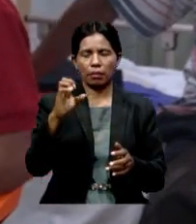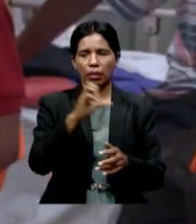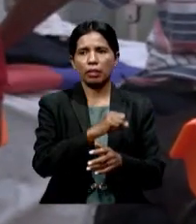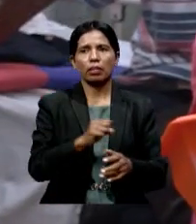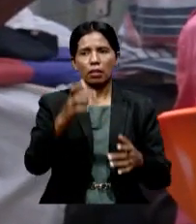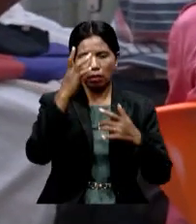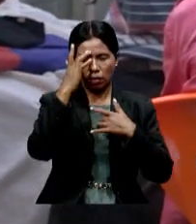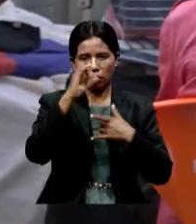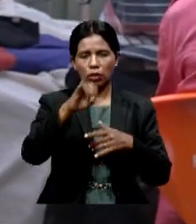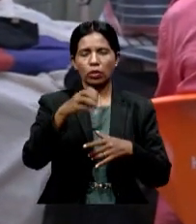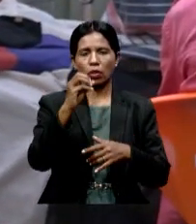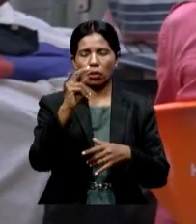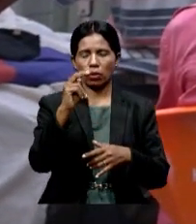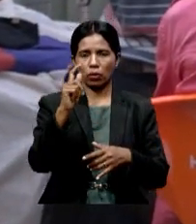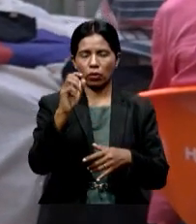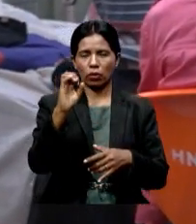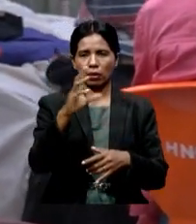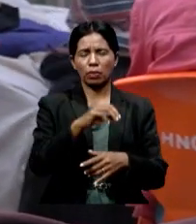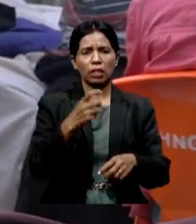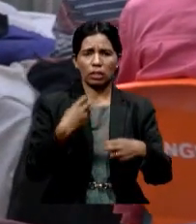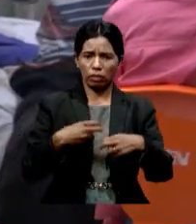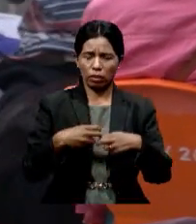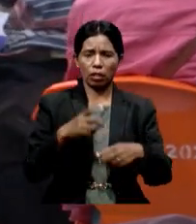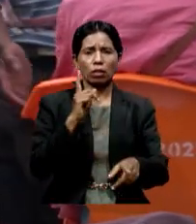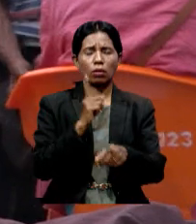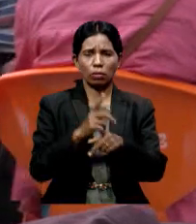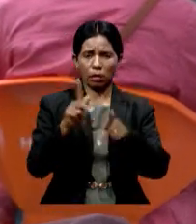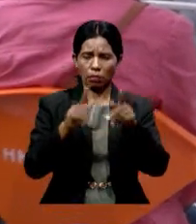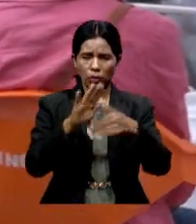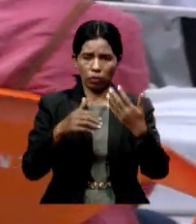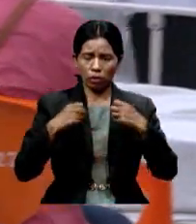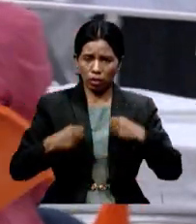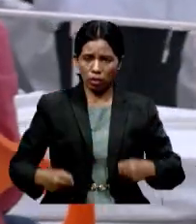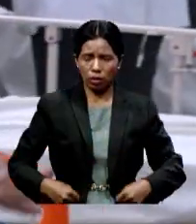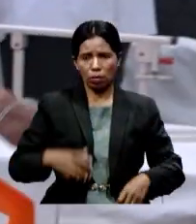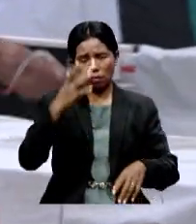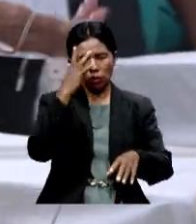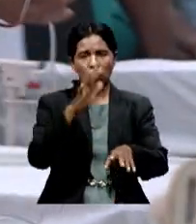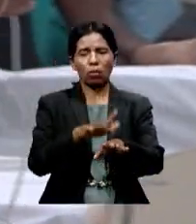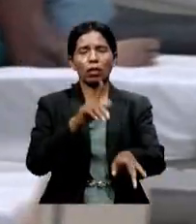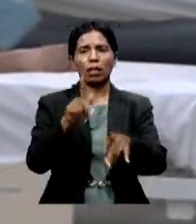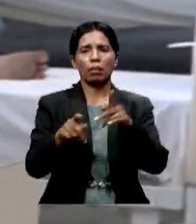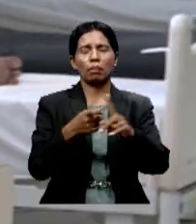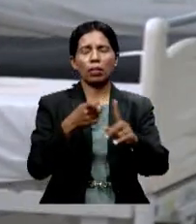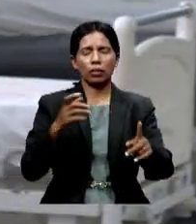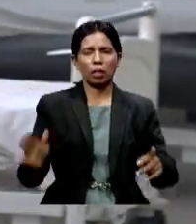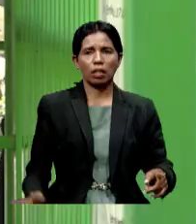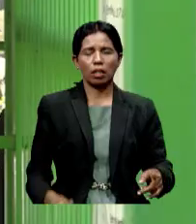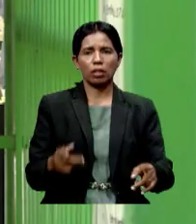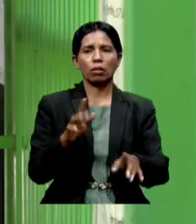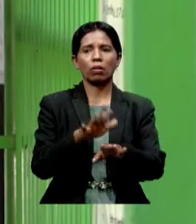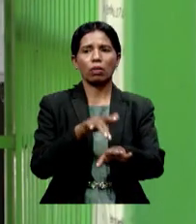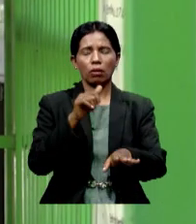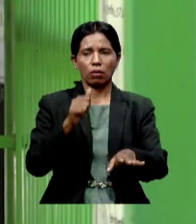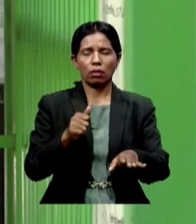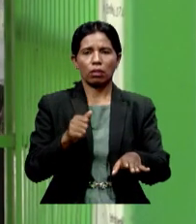infeccioso, zoonótico, ida nebe perigo tebes ba ema nia Saudi, moras ida ne hadat ba ema lihusi asu nebe afetado nia